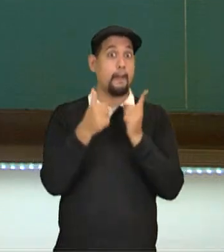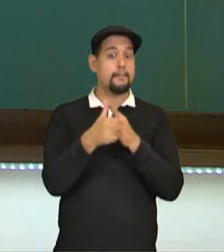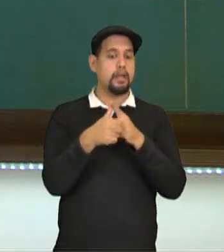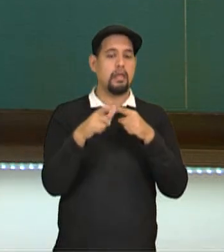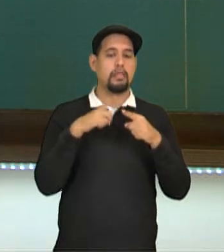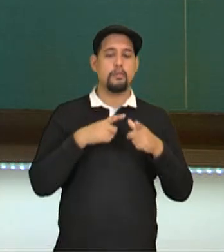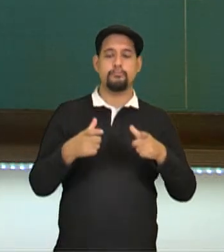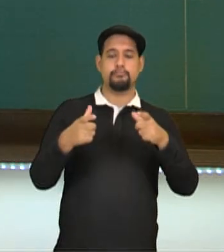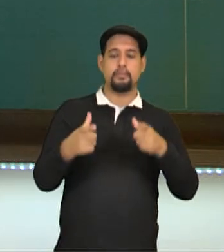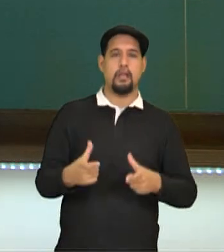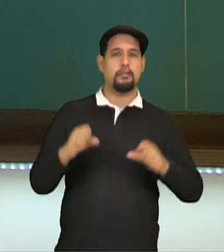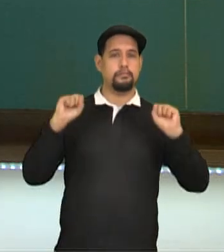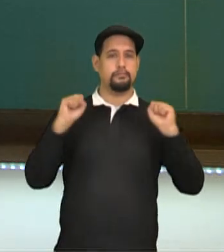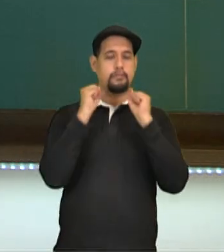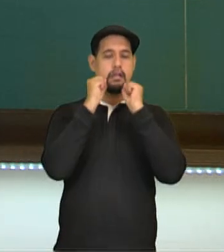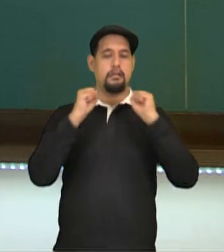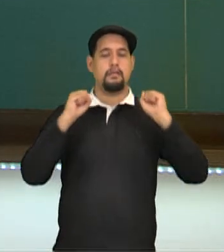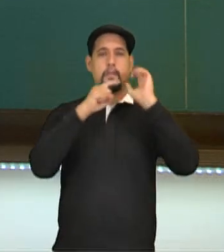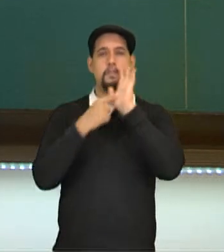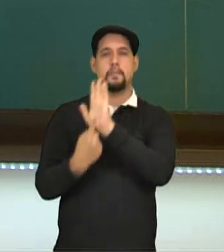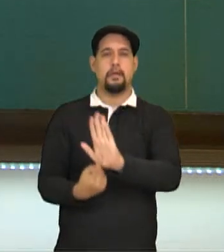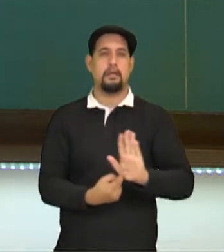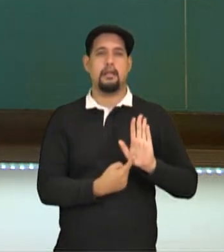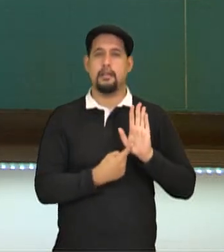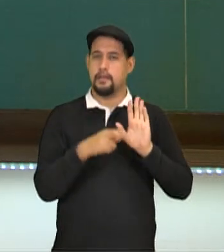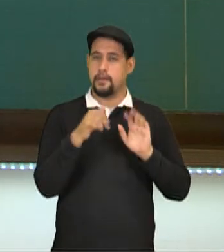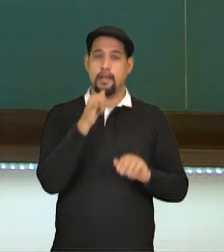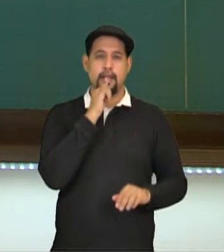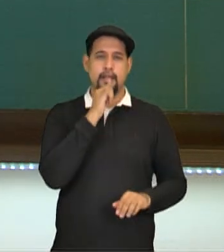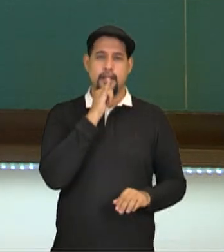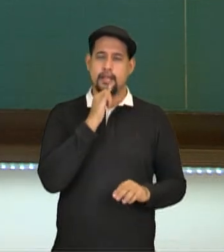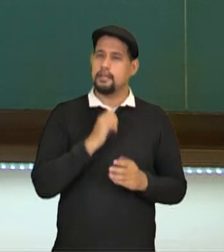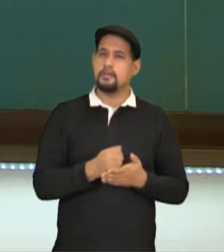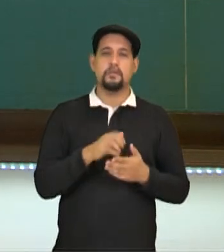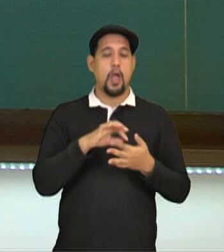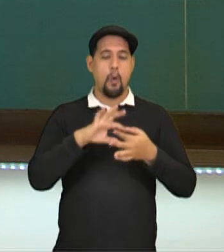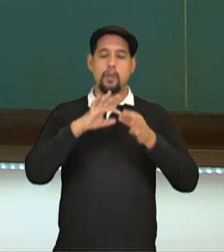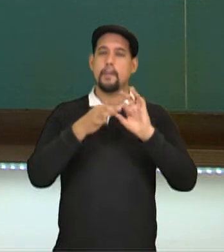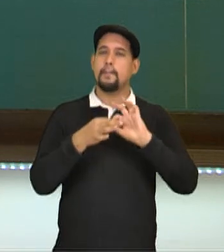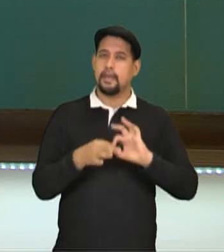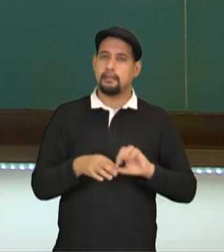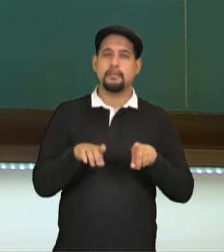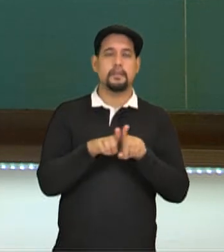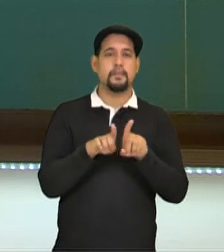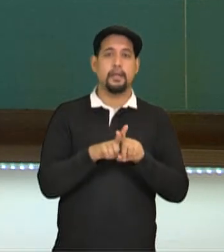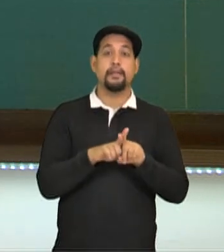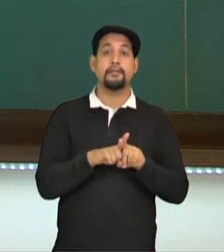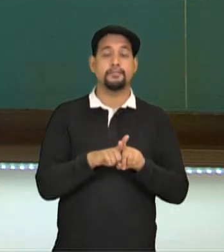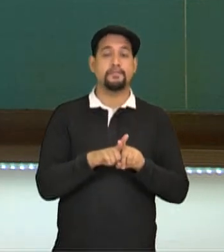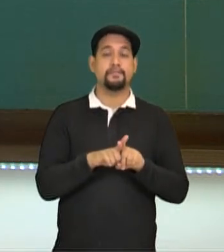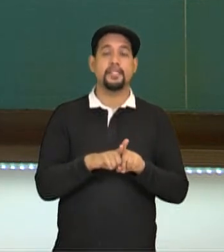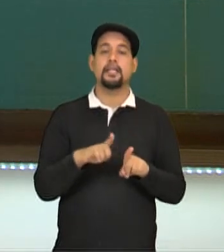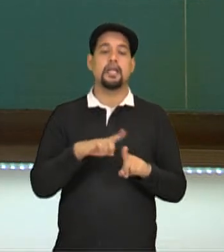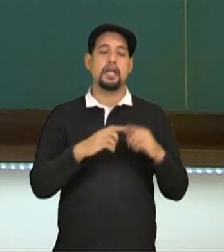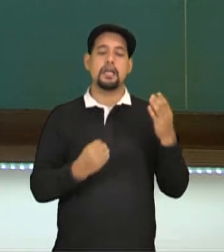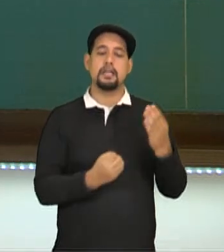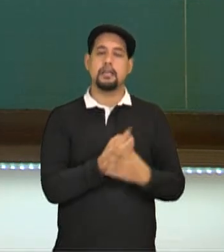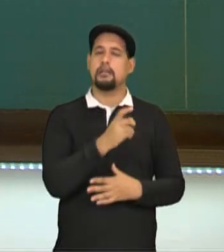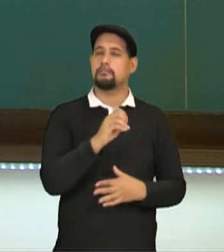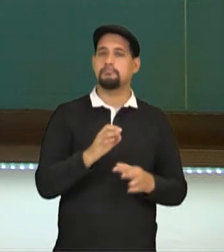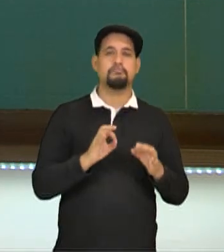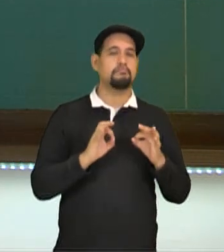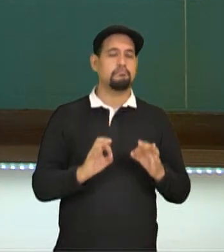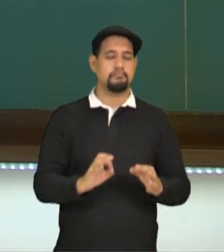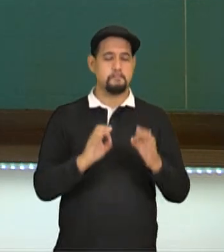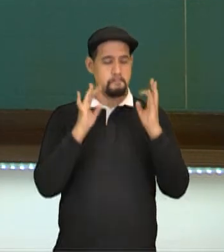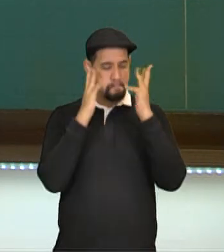ginástica para apresentação, como é o exemplo dos Jogos Olímpicos, e também criaram o ideal